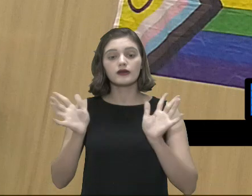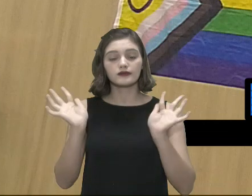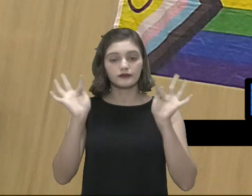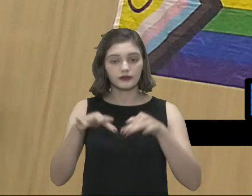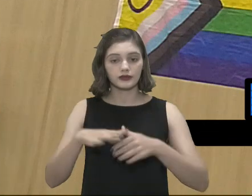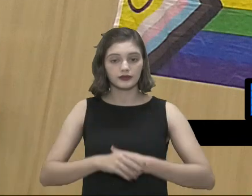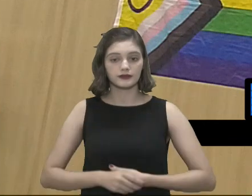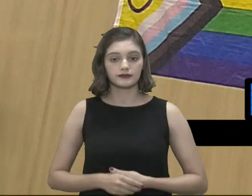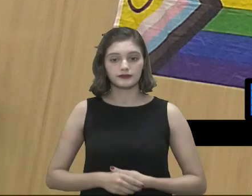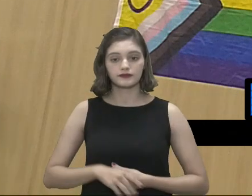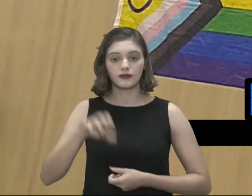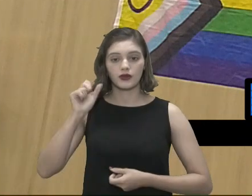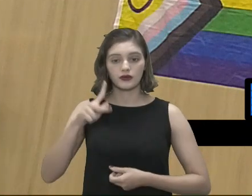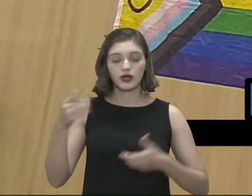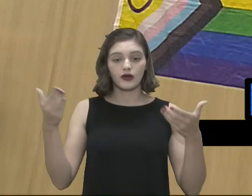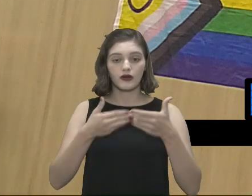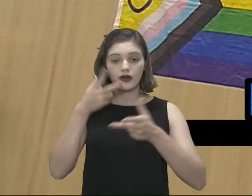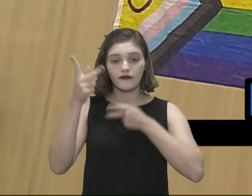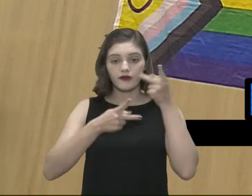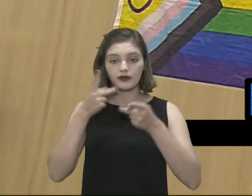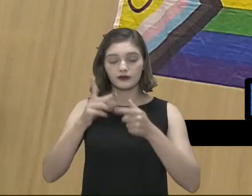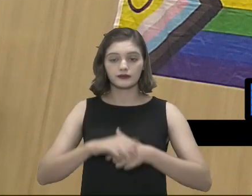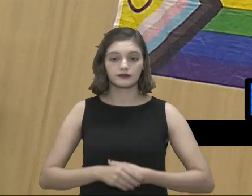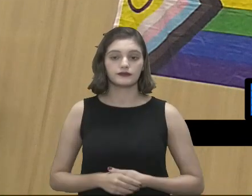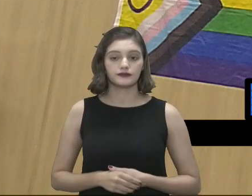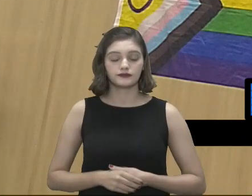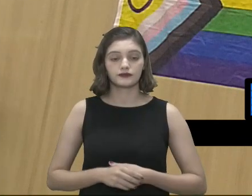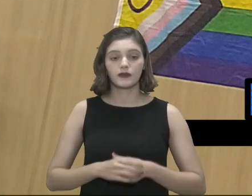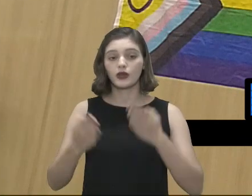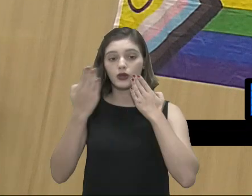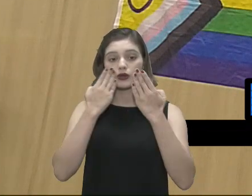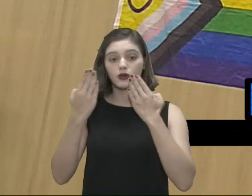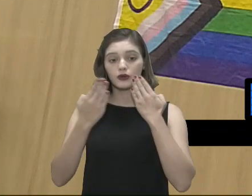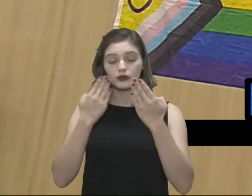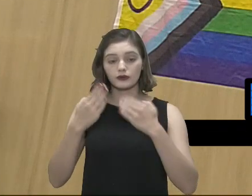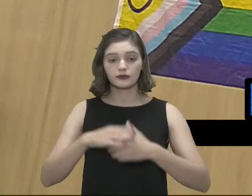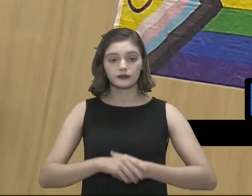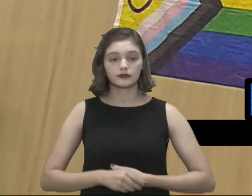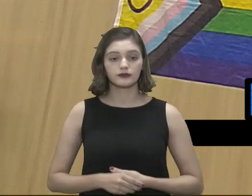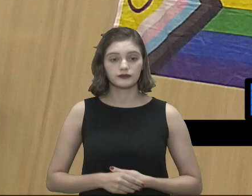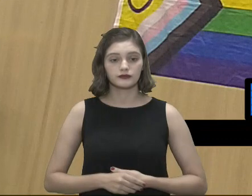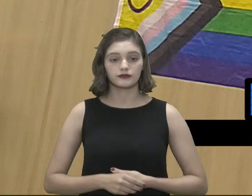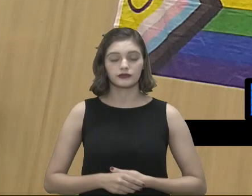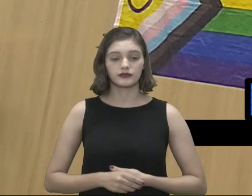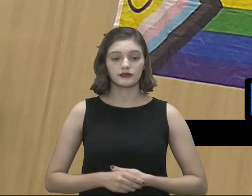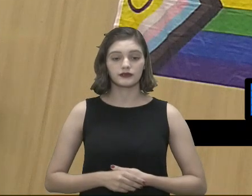tá? Eu passo agora a palavra para a psicóloga Alice de Biasi.